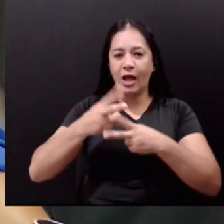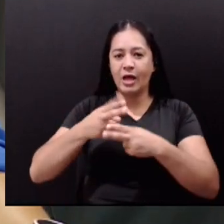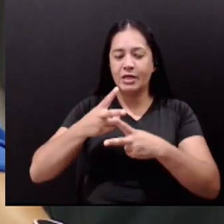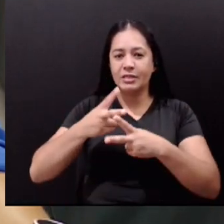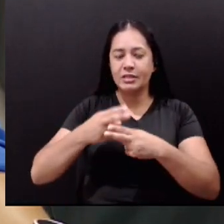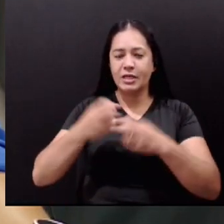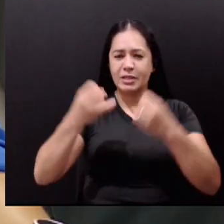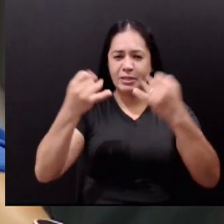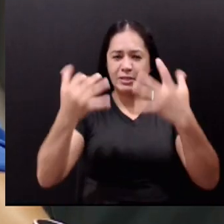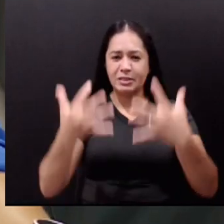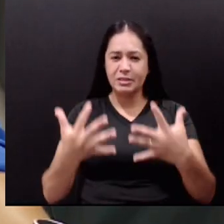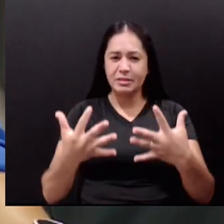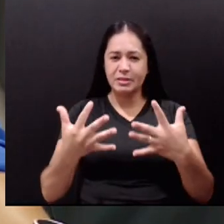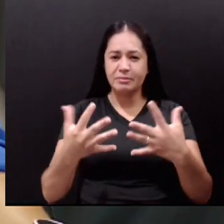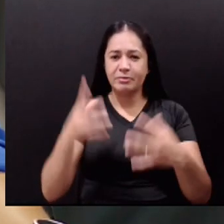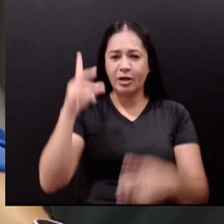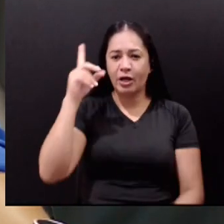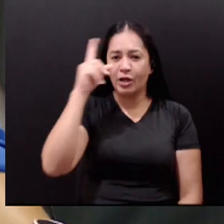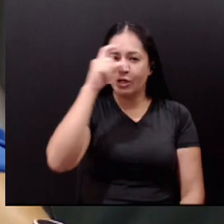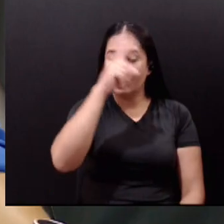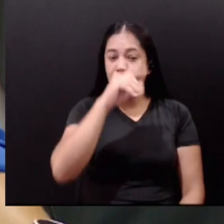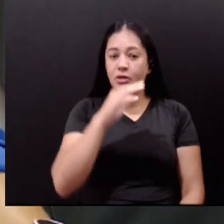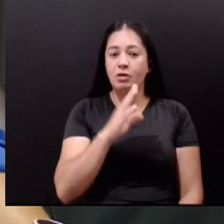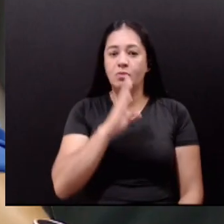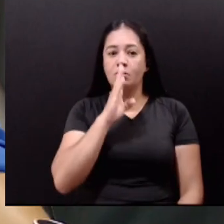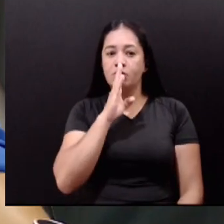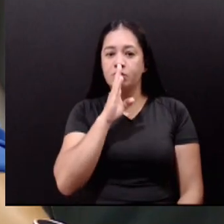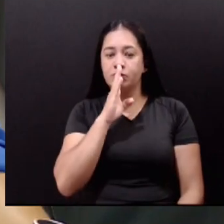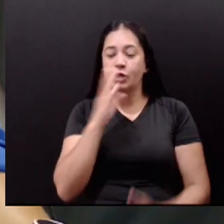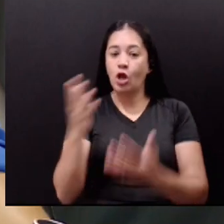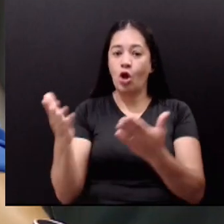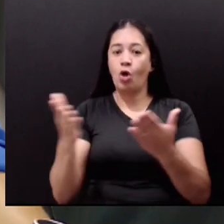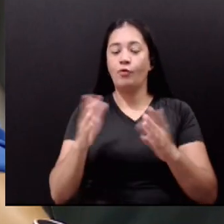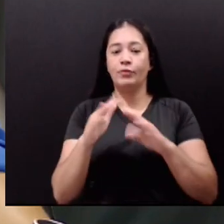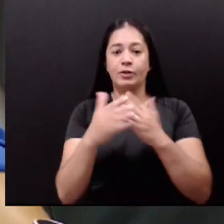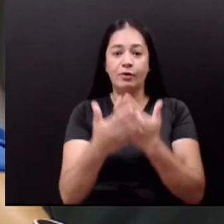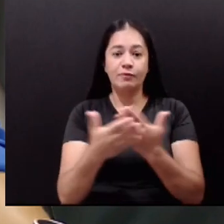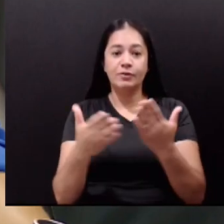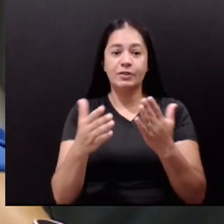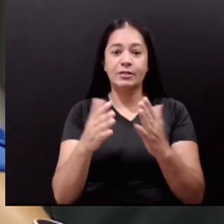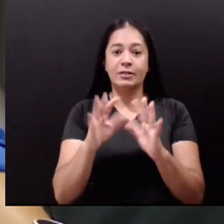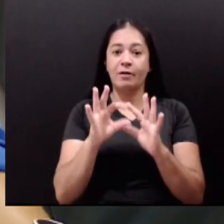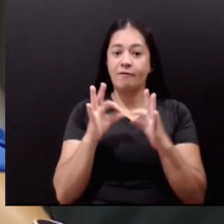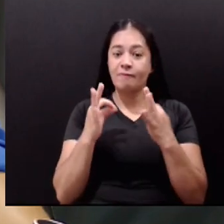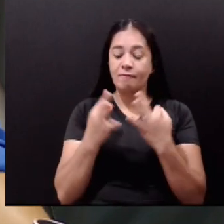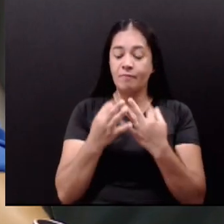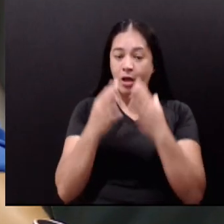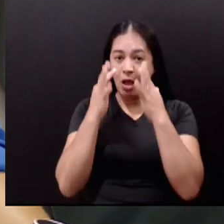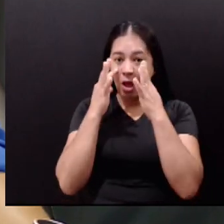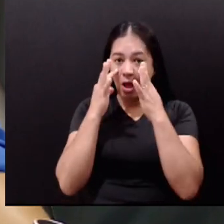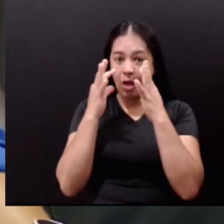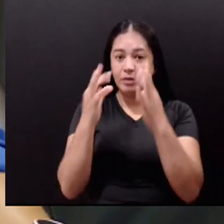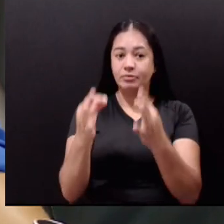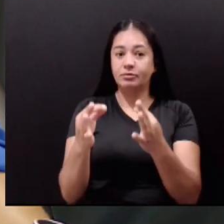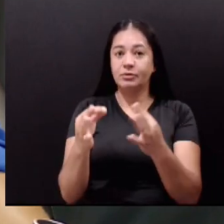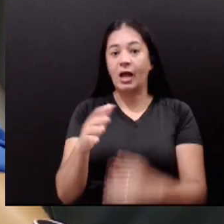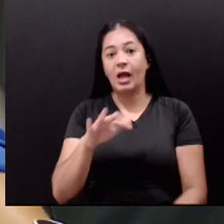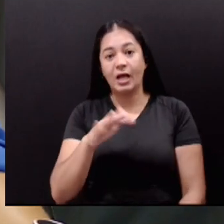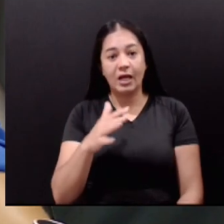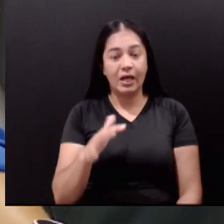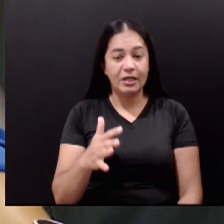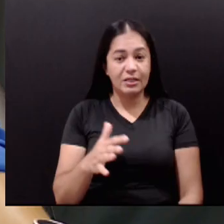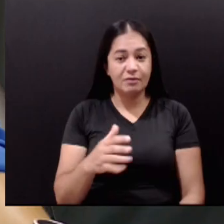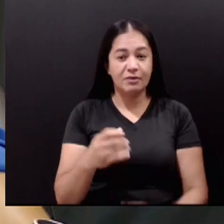da juventude contemporânea e convida os pais e responsáveis a prestarem atenção ao que muitas vezes não é dito, mas